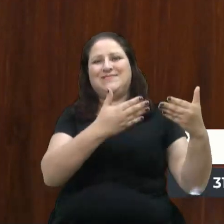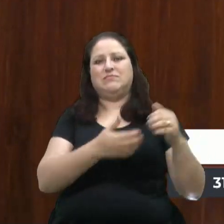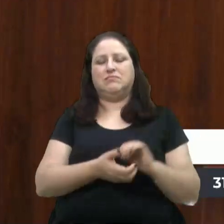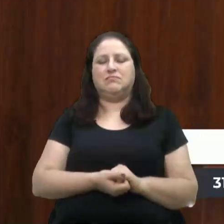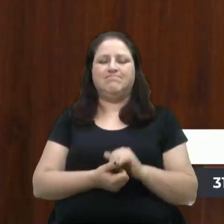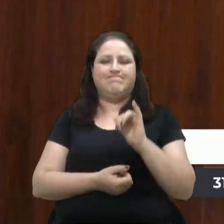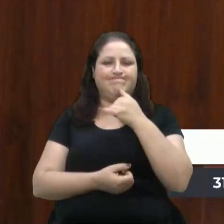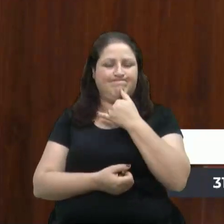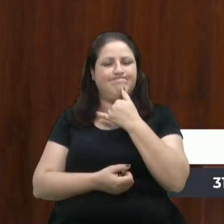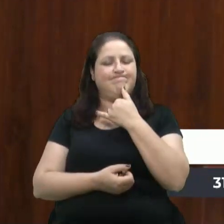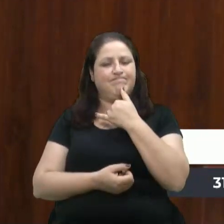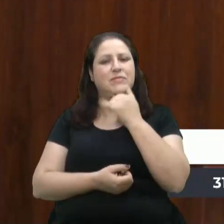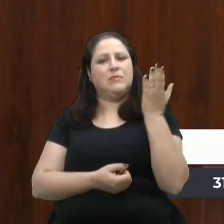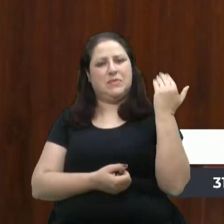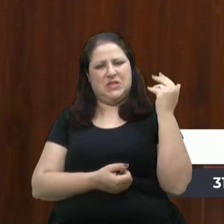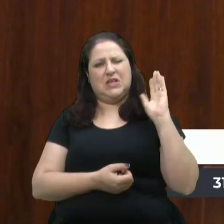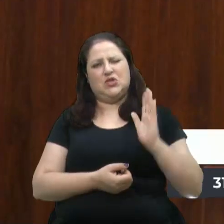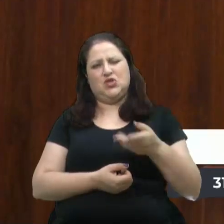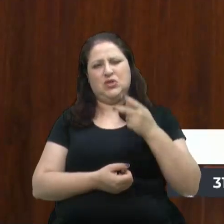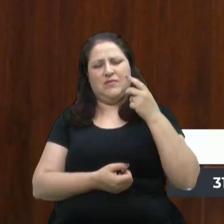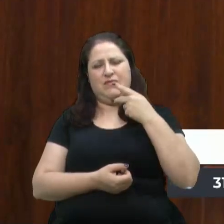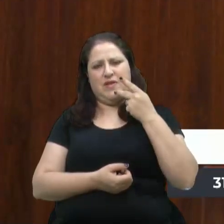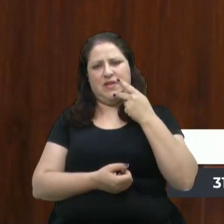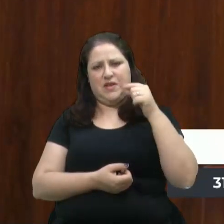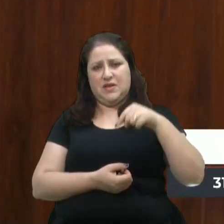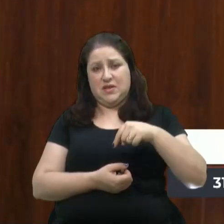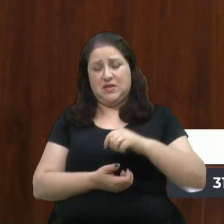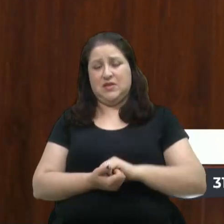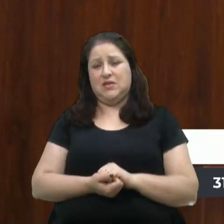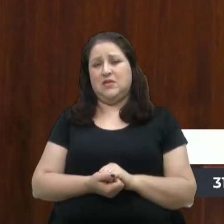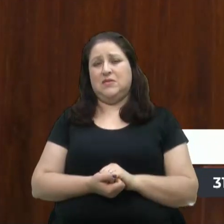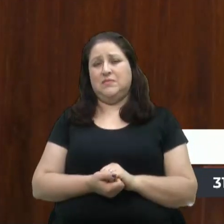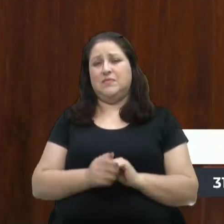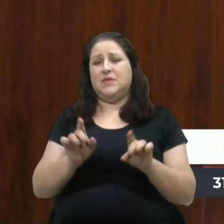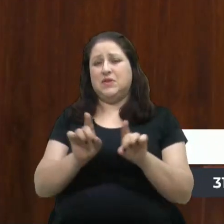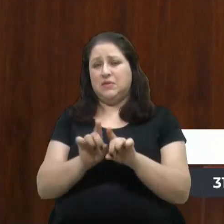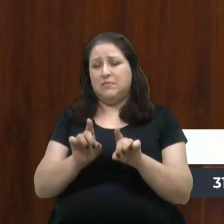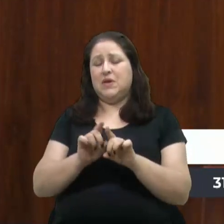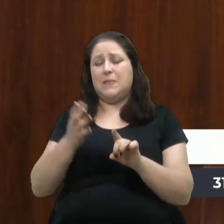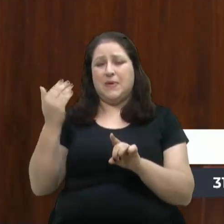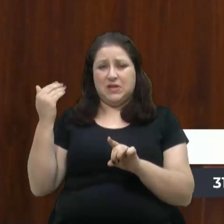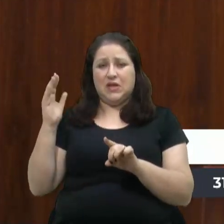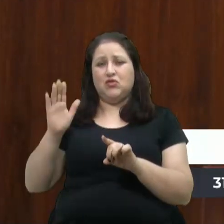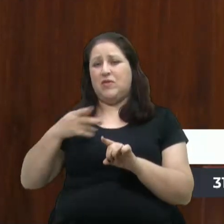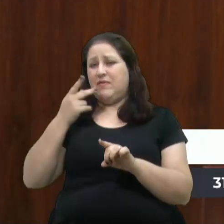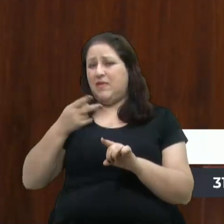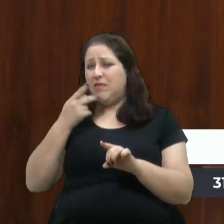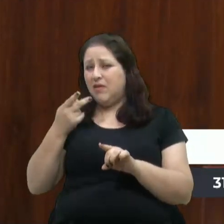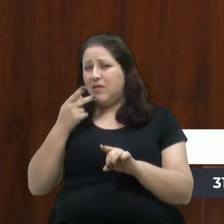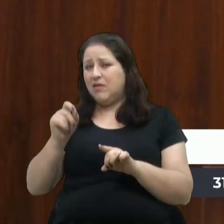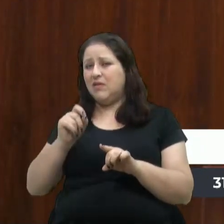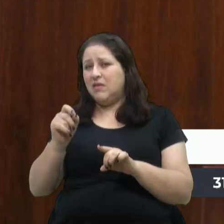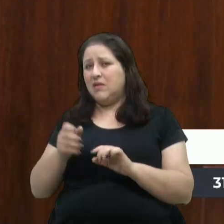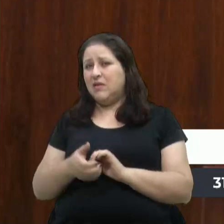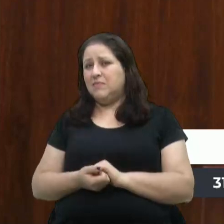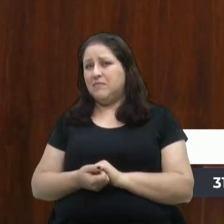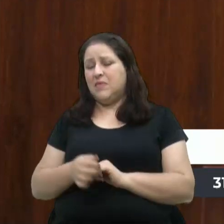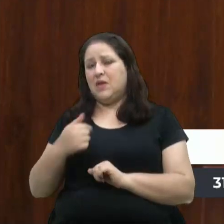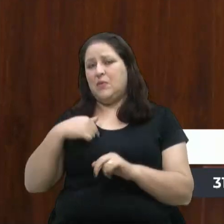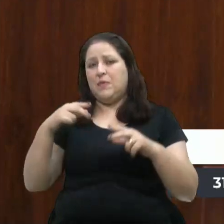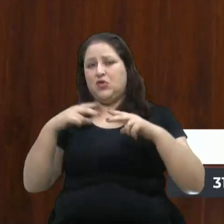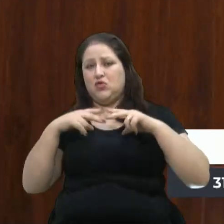eu falei aqui alguns dias e eu falei em outros momentos também que eu